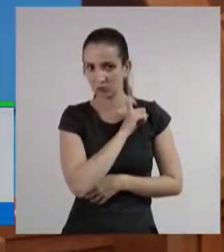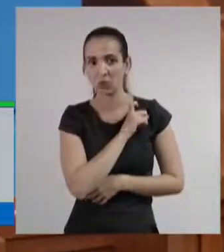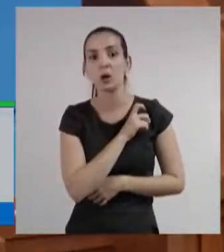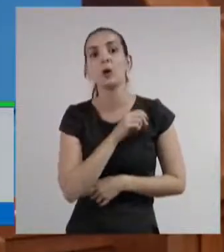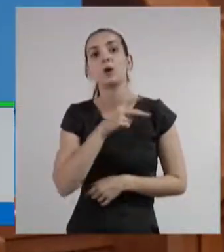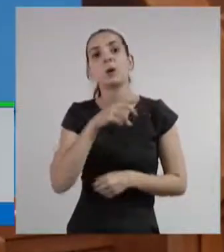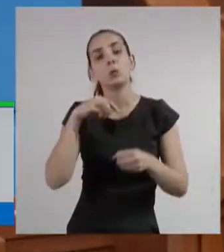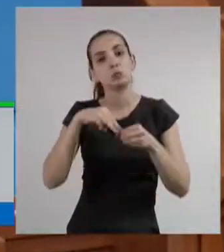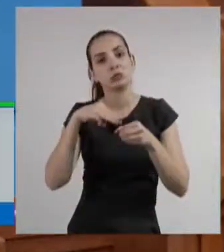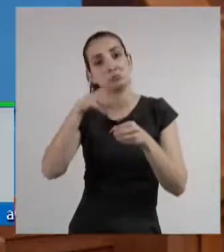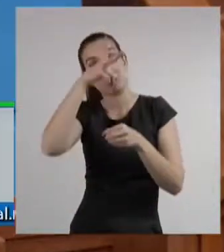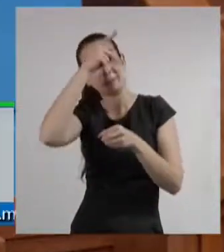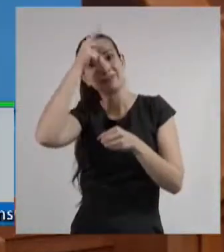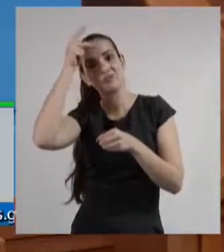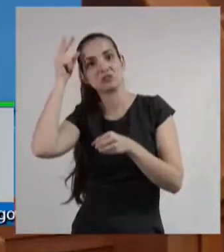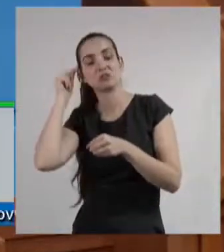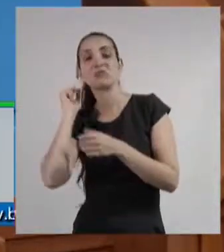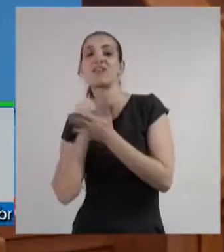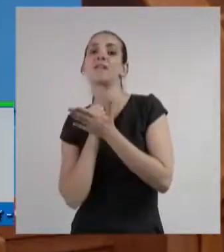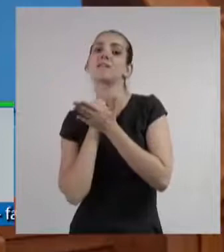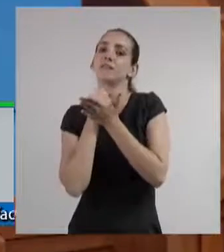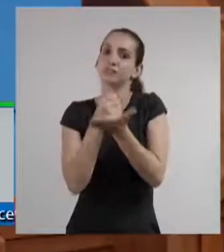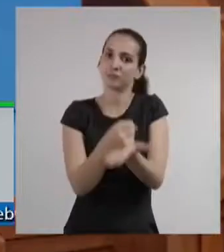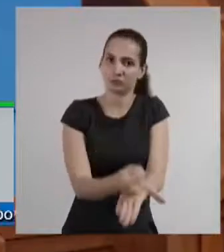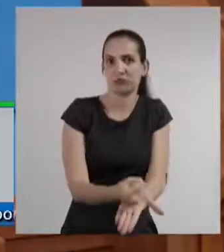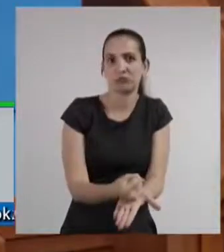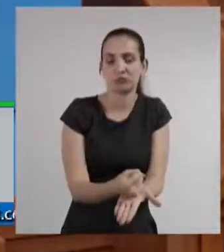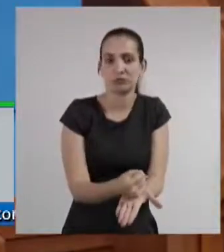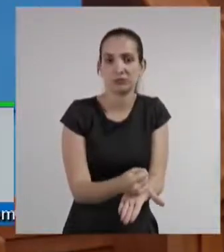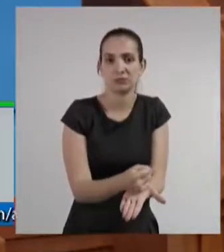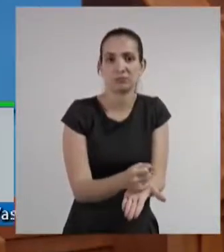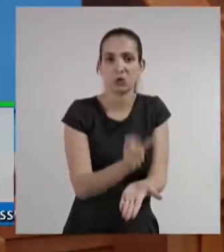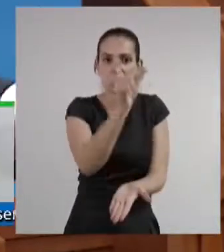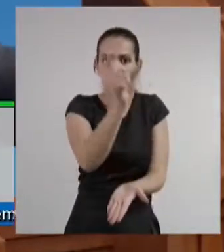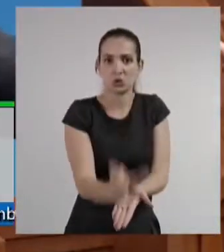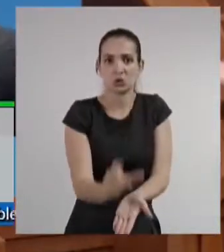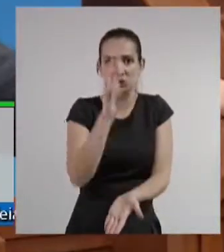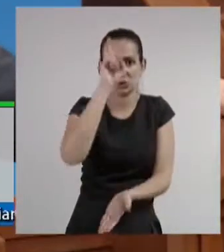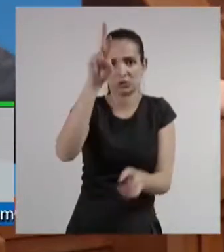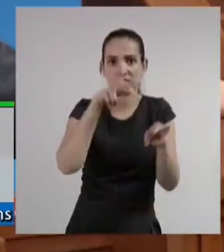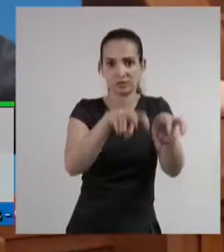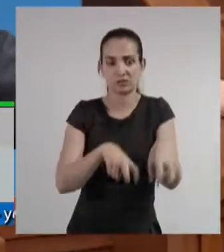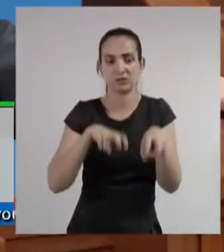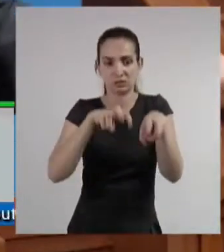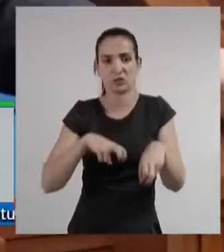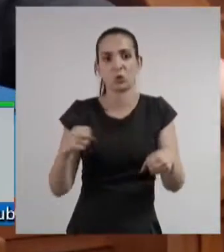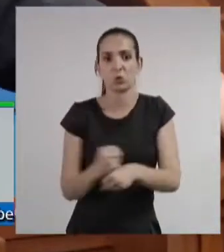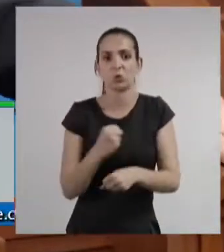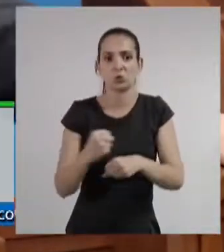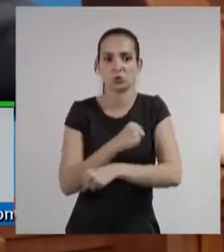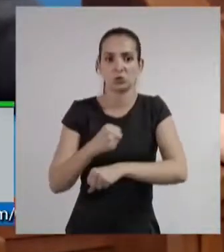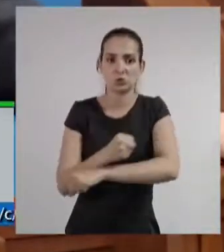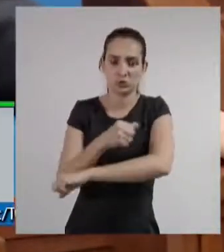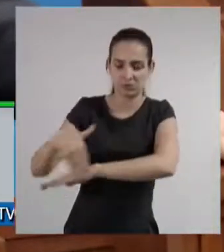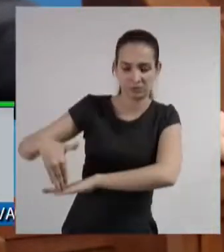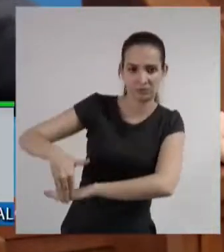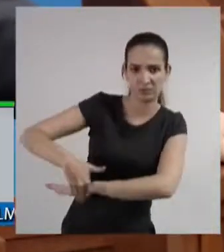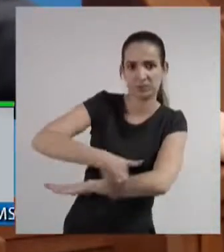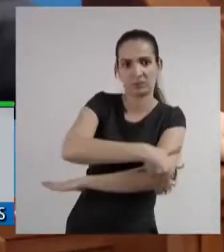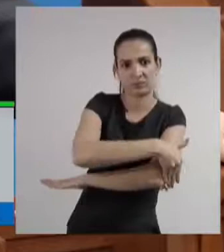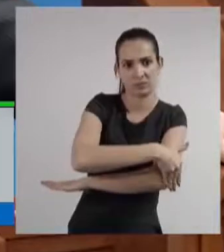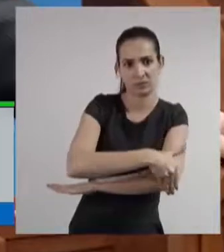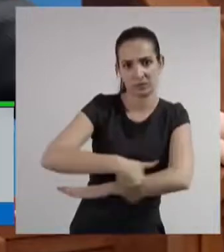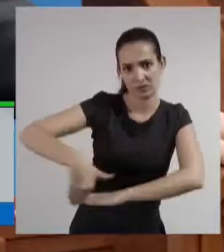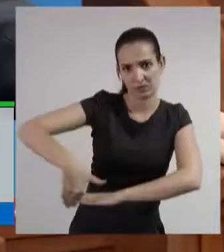deputado Pedro Kemp, com o produtor rural nas estradas, até porque